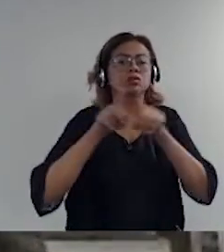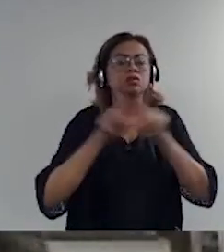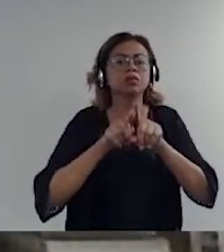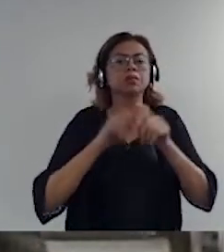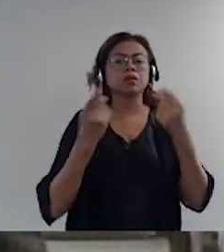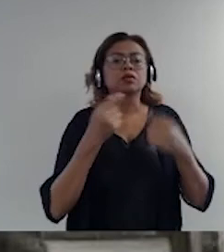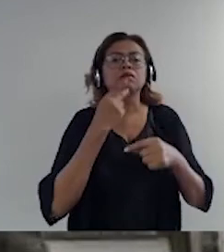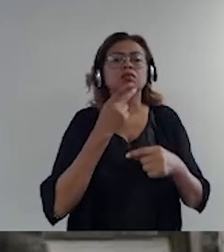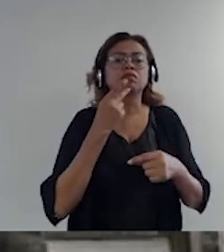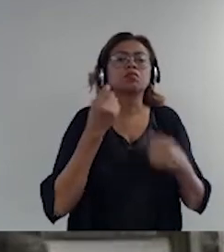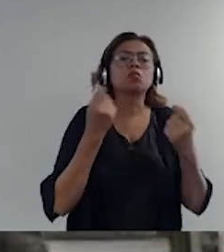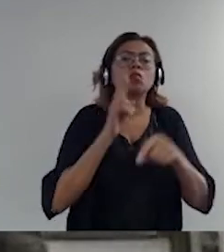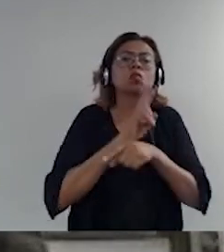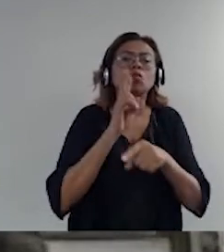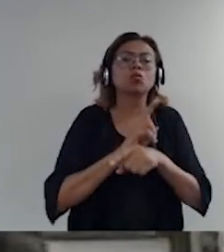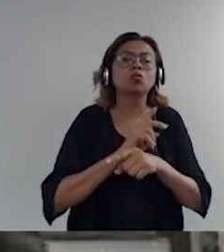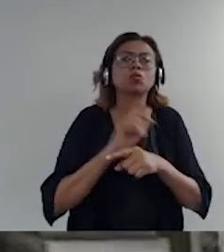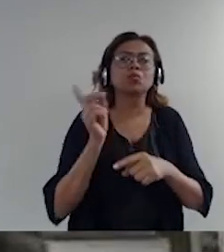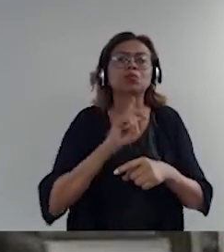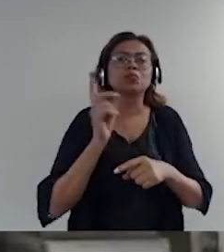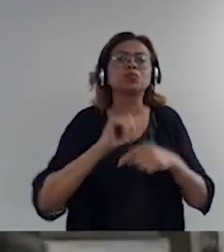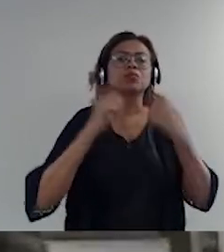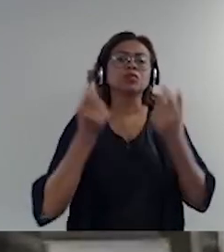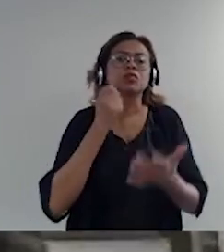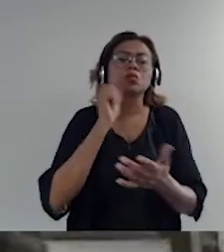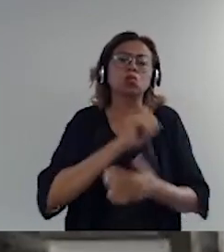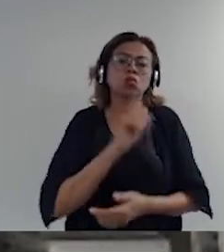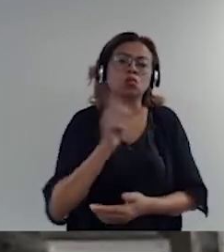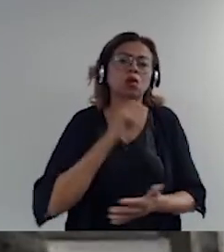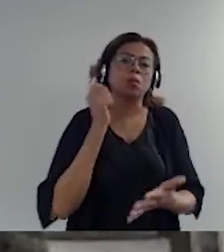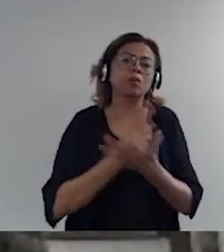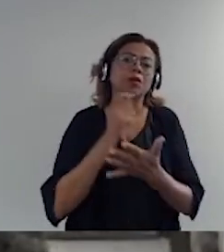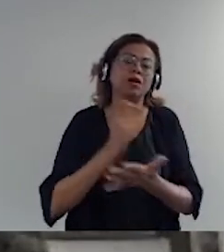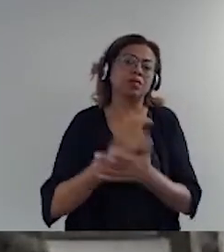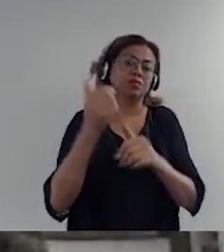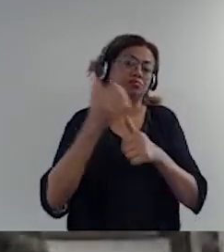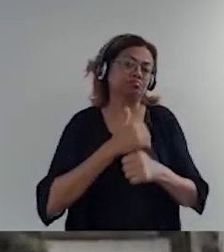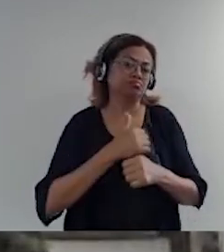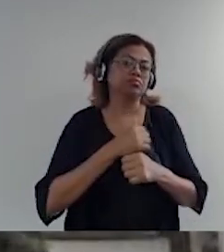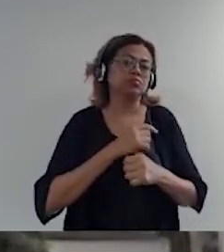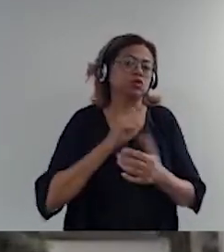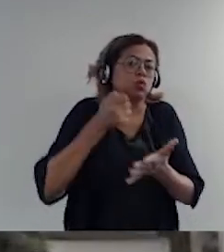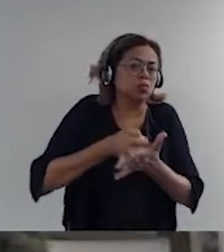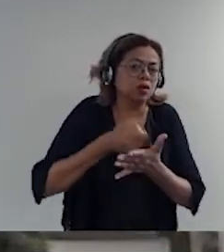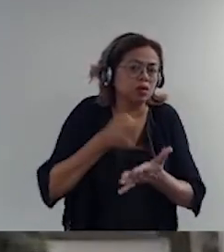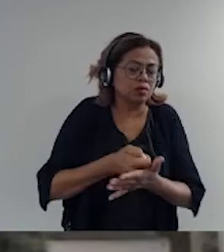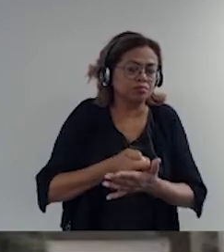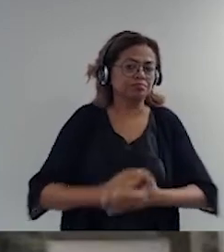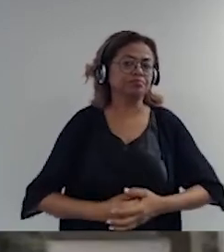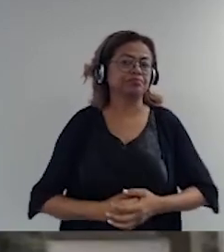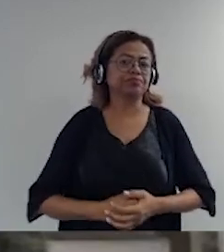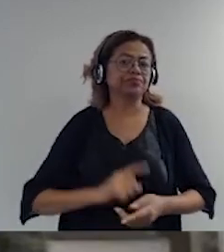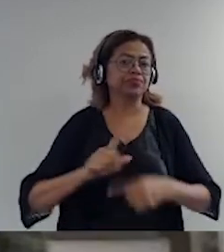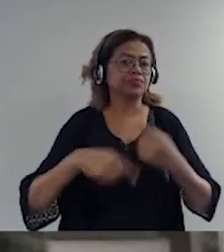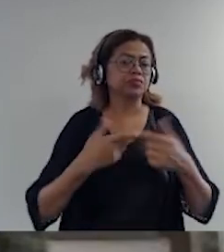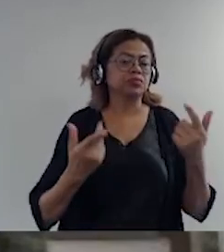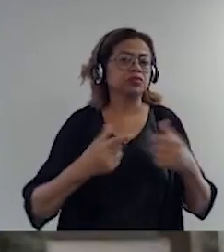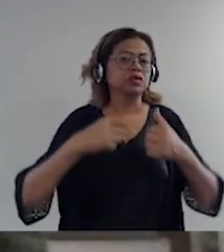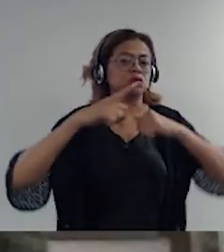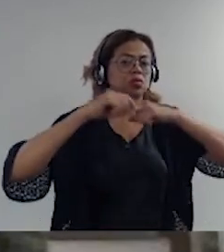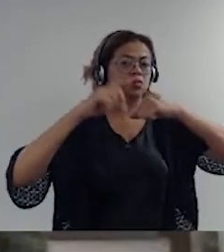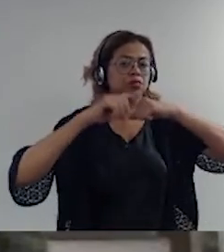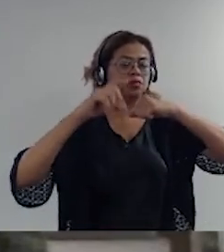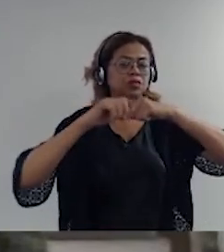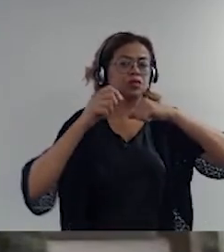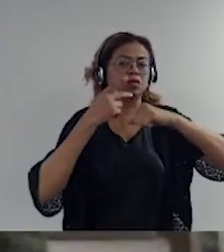providência que é a chamada o não pagamento do dividendo obrigatório, previsto no parágrafo 4º